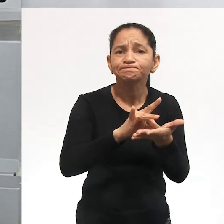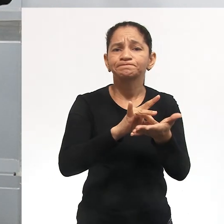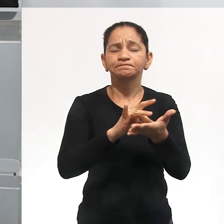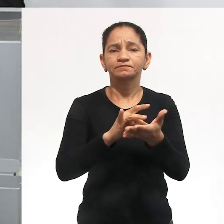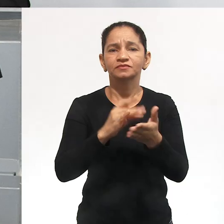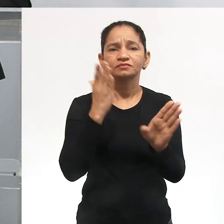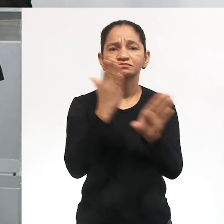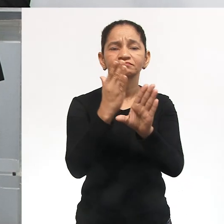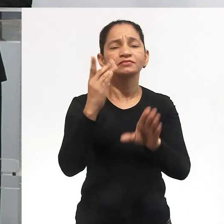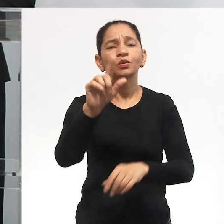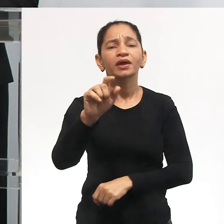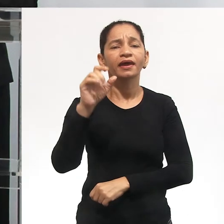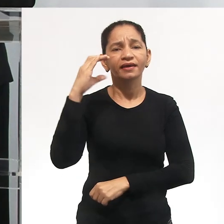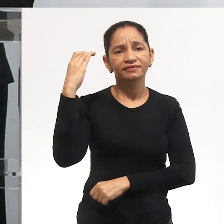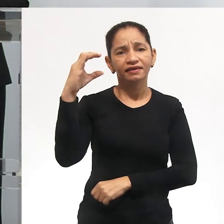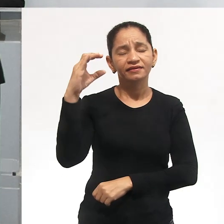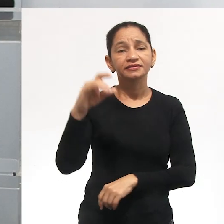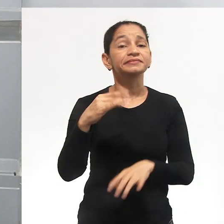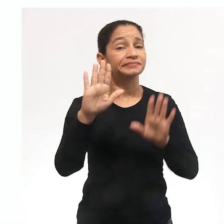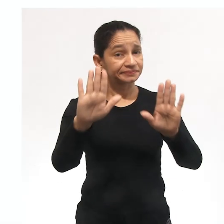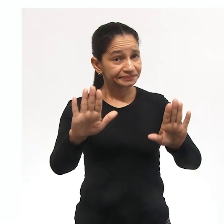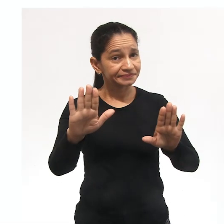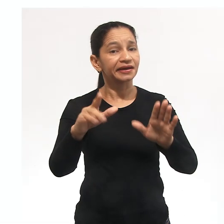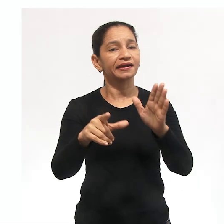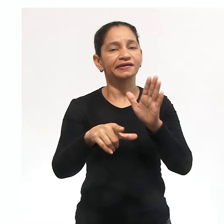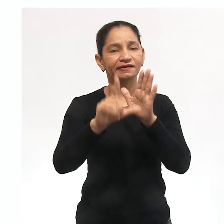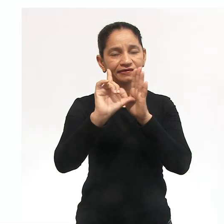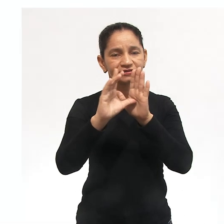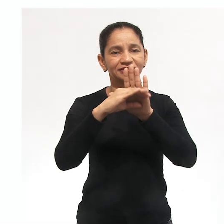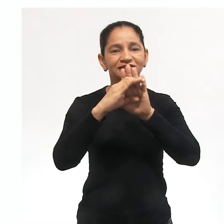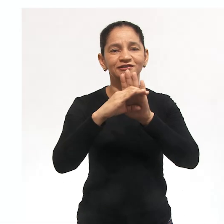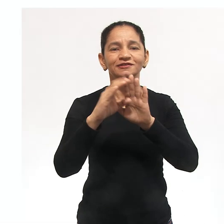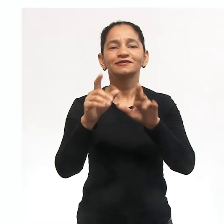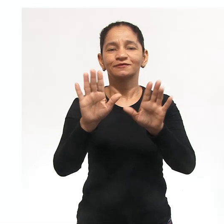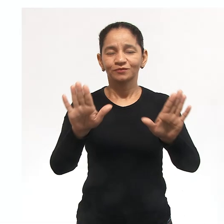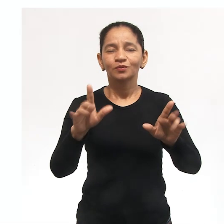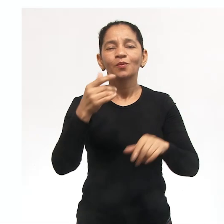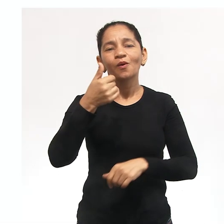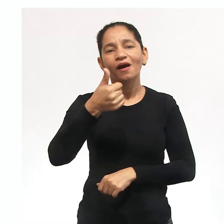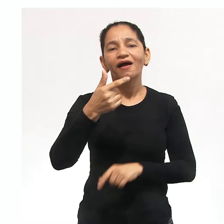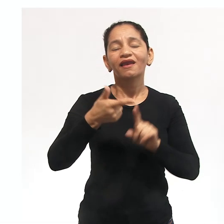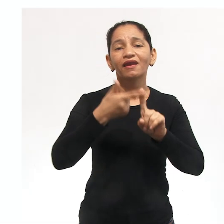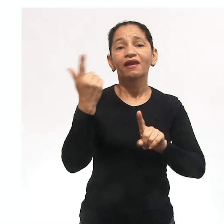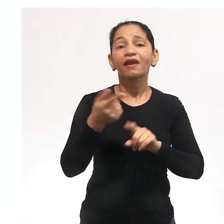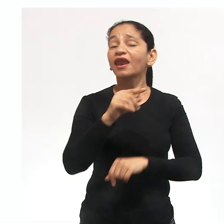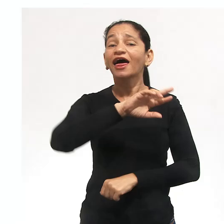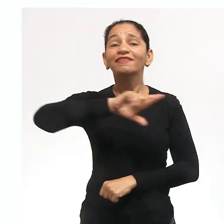onde entra nesse assunto? Vamos lá entender então. A verdade científica